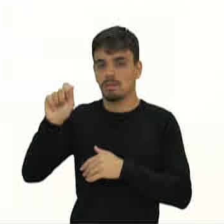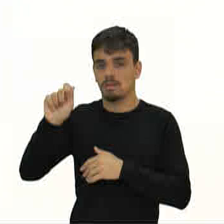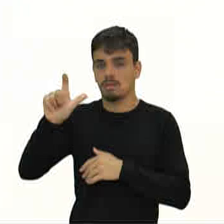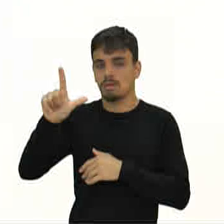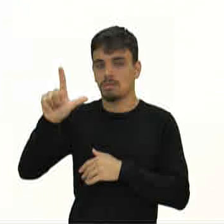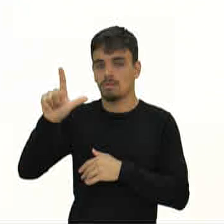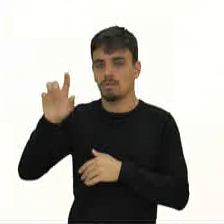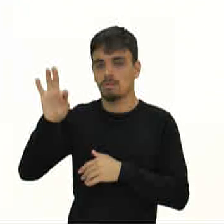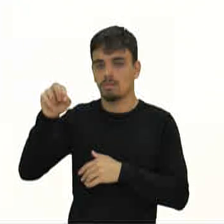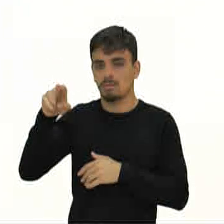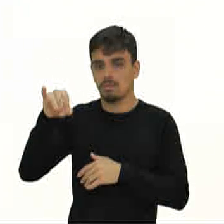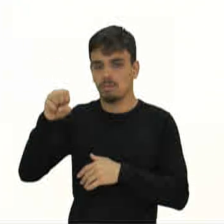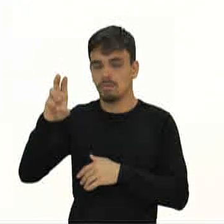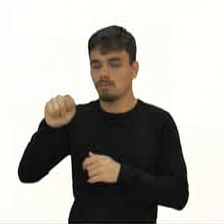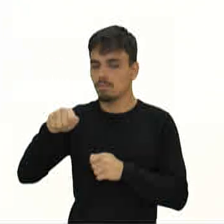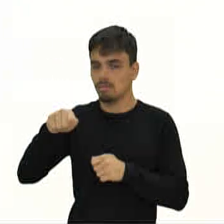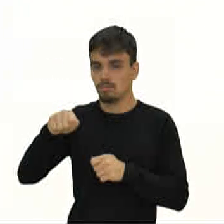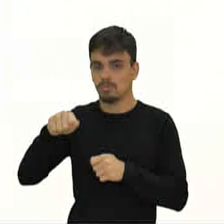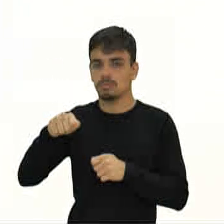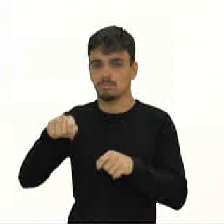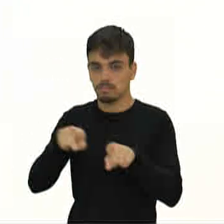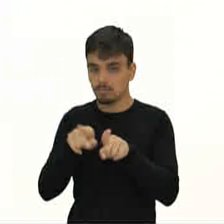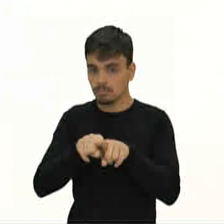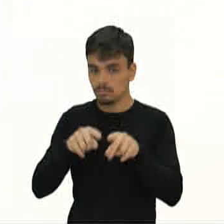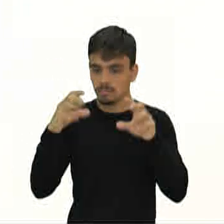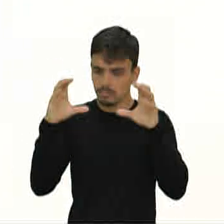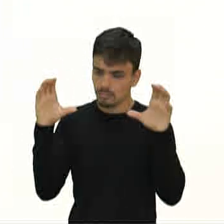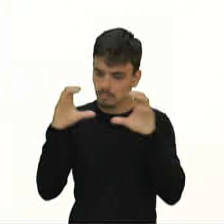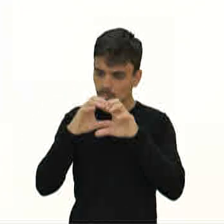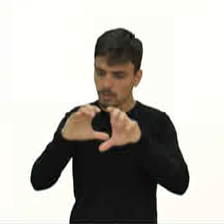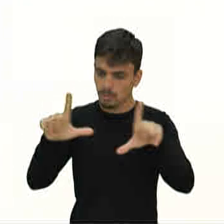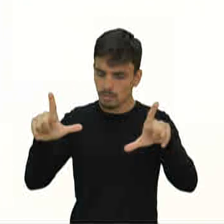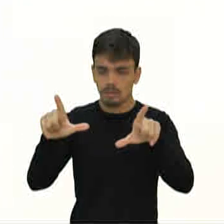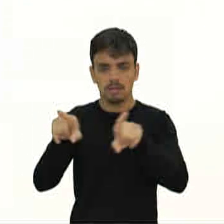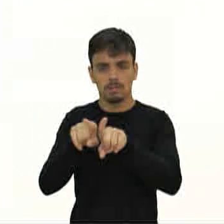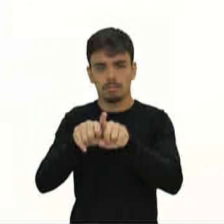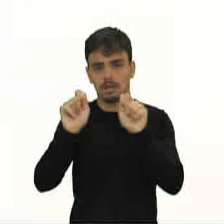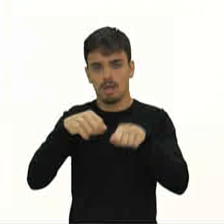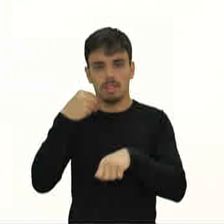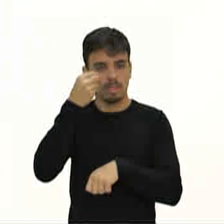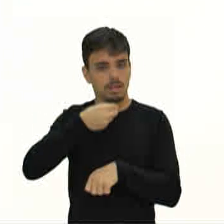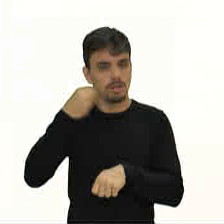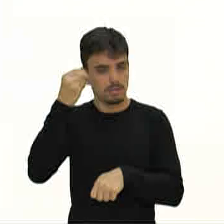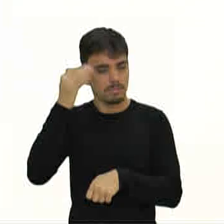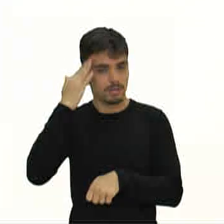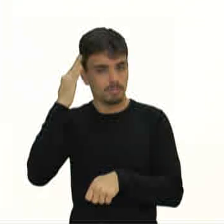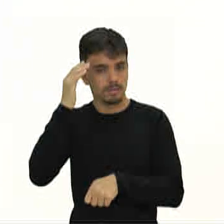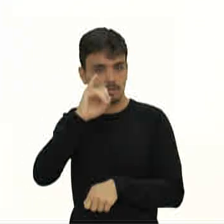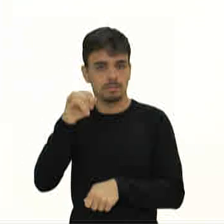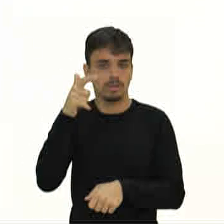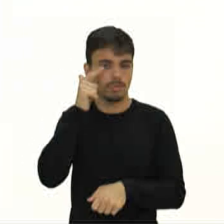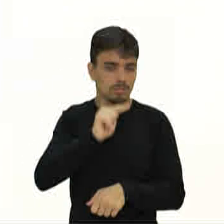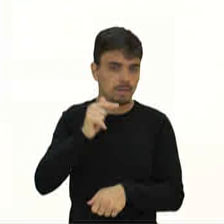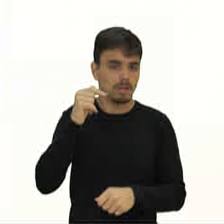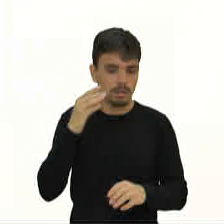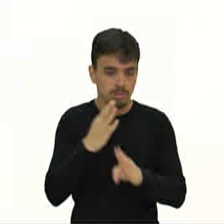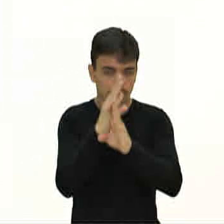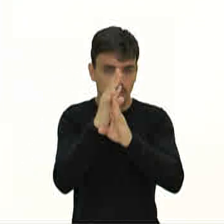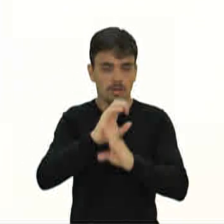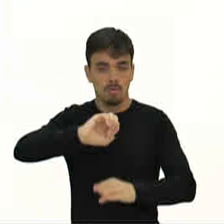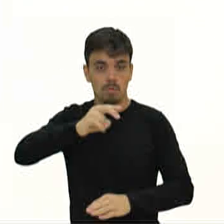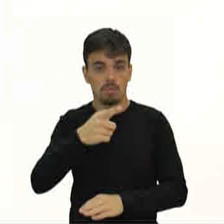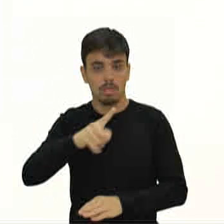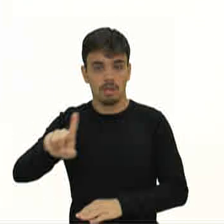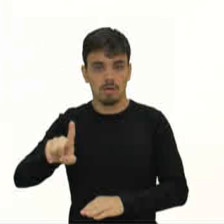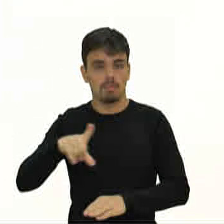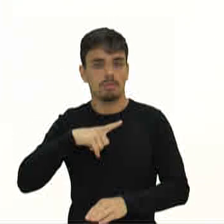uma dificuldade ampla. E isso acaba ficando como um teste para vocês ali, para vocês verem se vocês conseguem ou